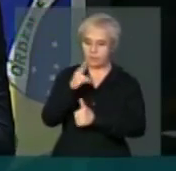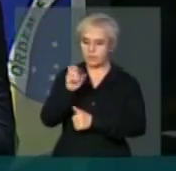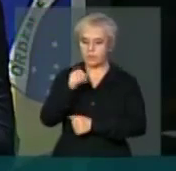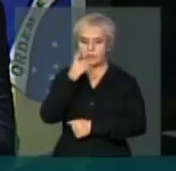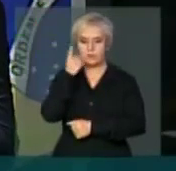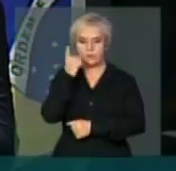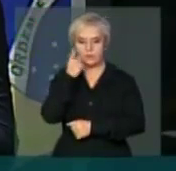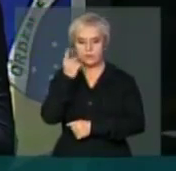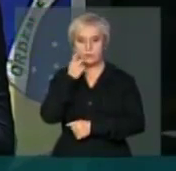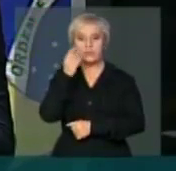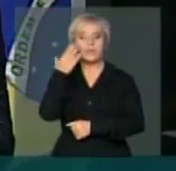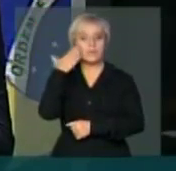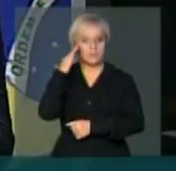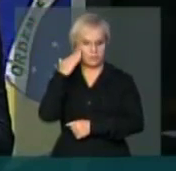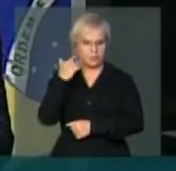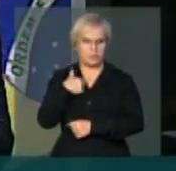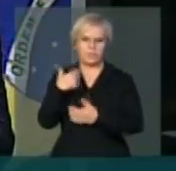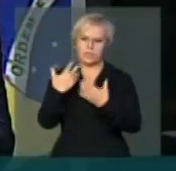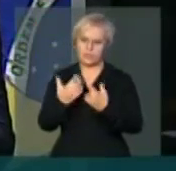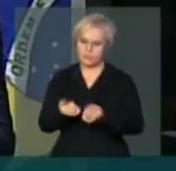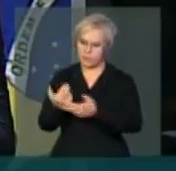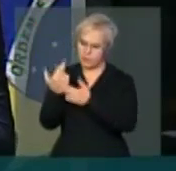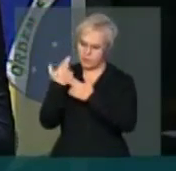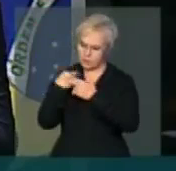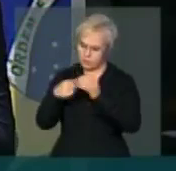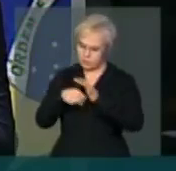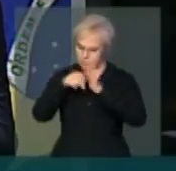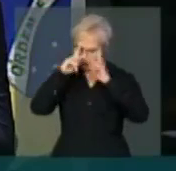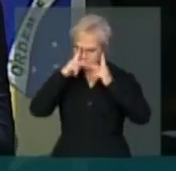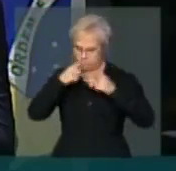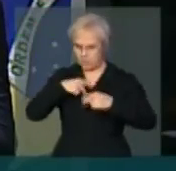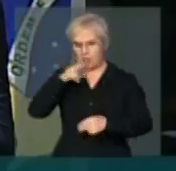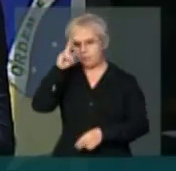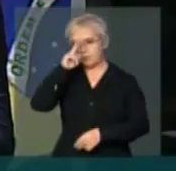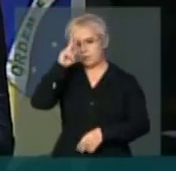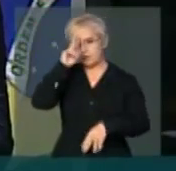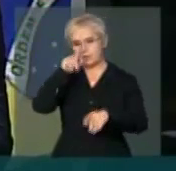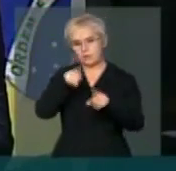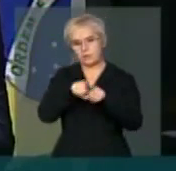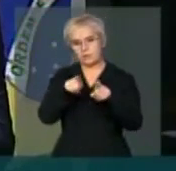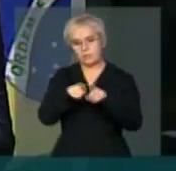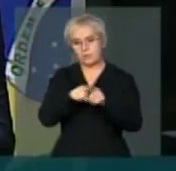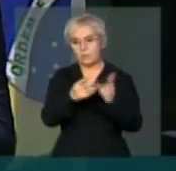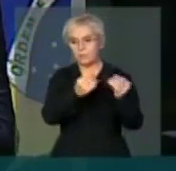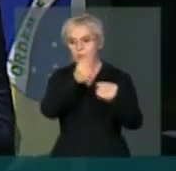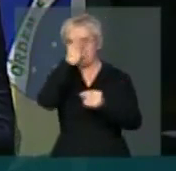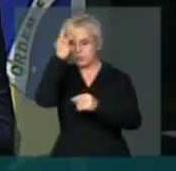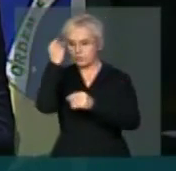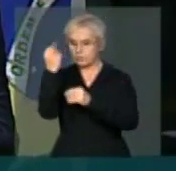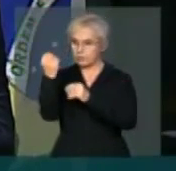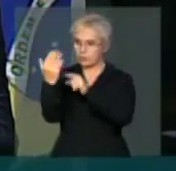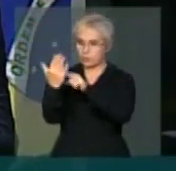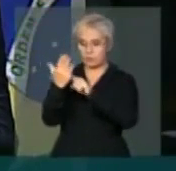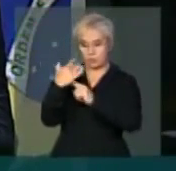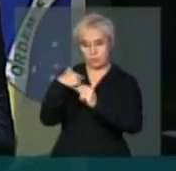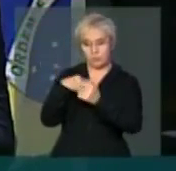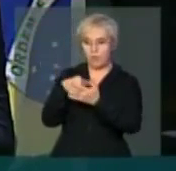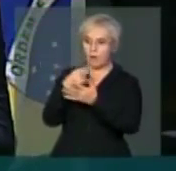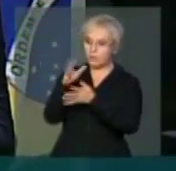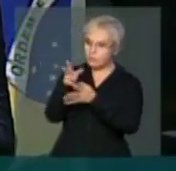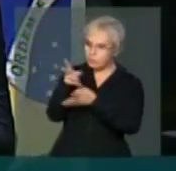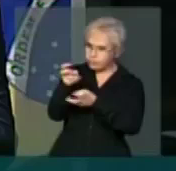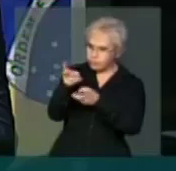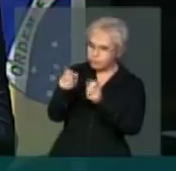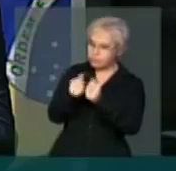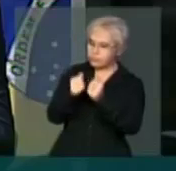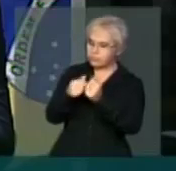da minha alta responsabilidade. Não poderia deixar de lembrar aqui os exemplos inspiradores que me movem e me trouxeram, não sem razão,